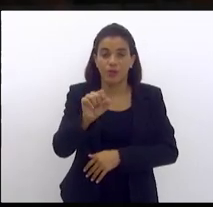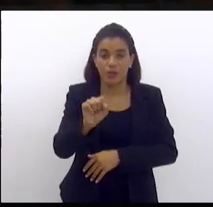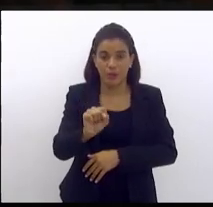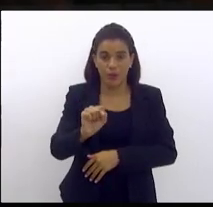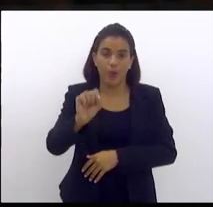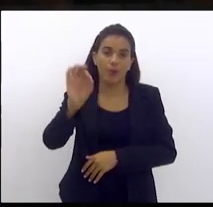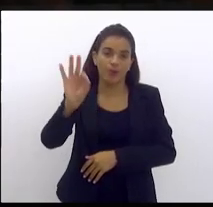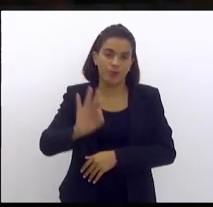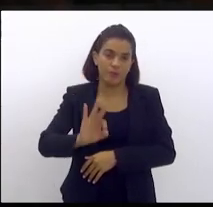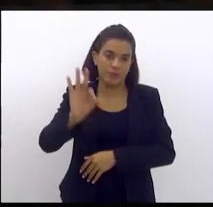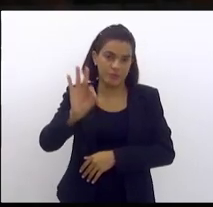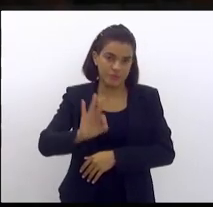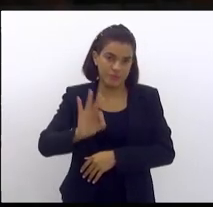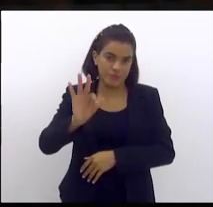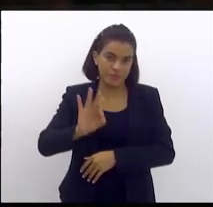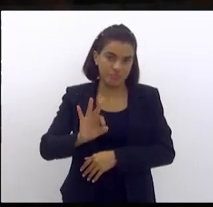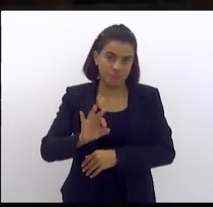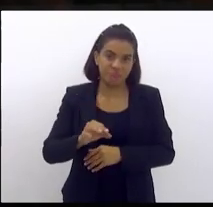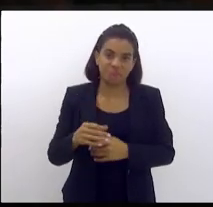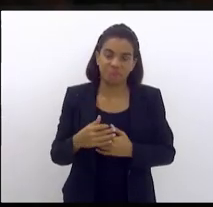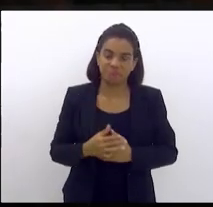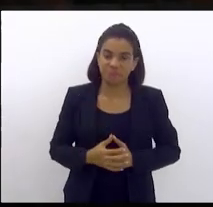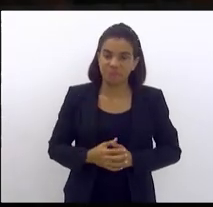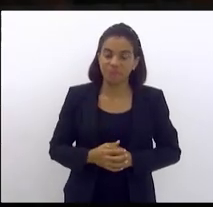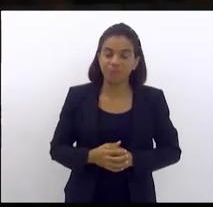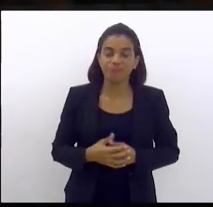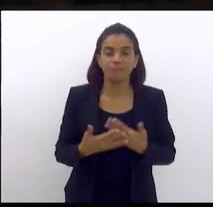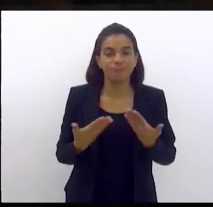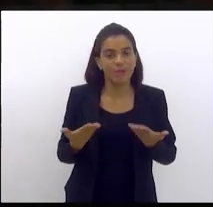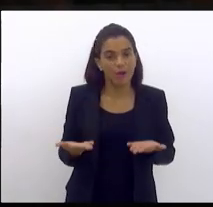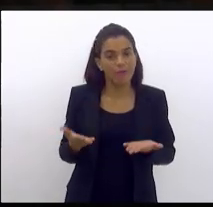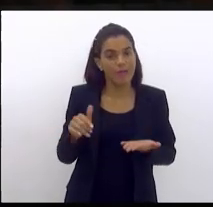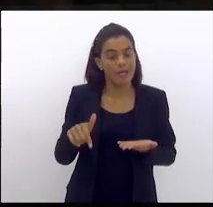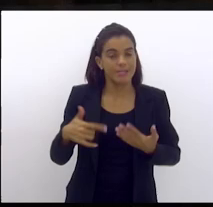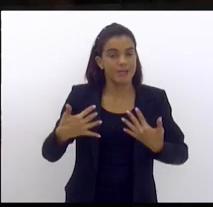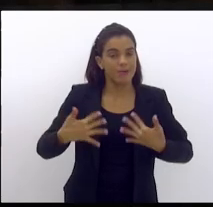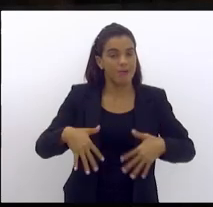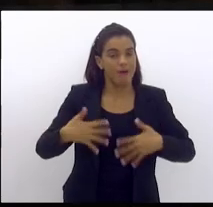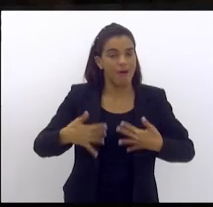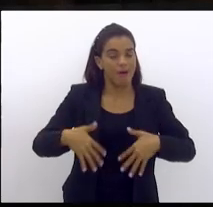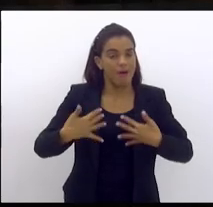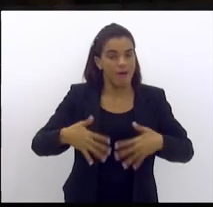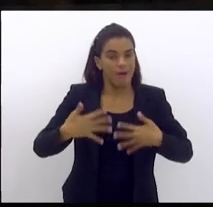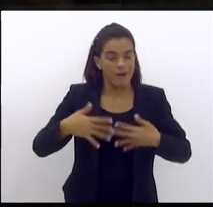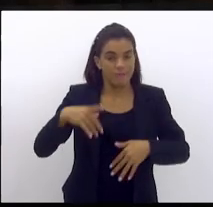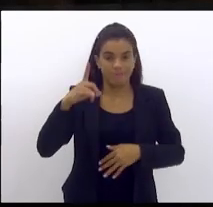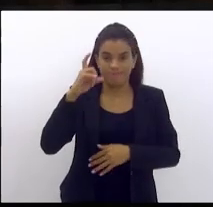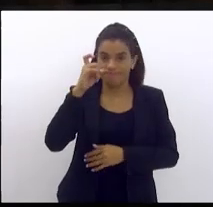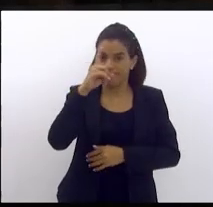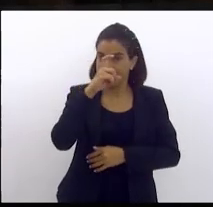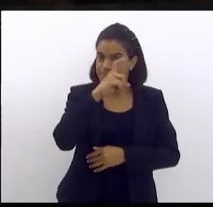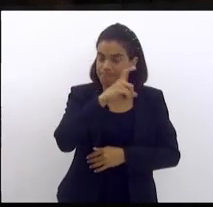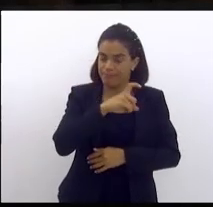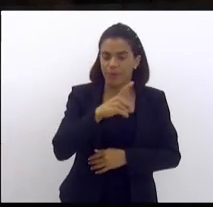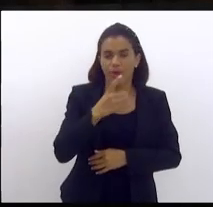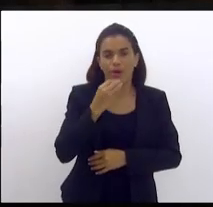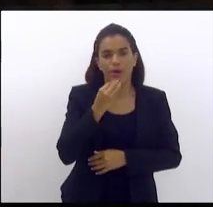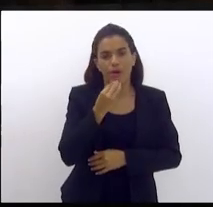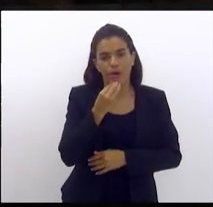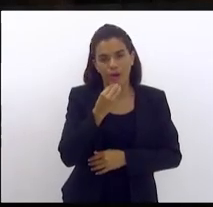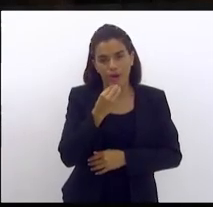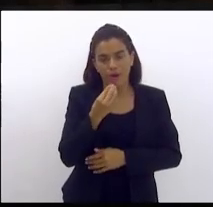percentuais de alícota Então esse é o grande drama é